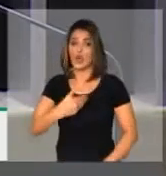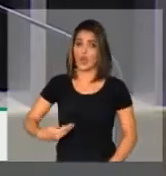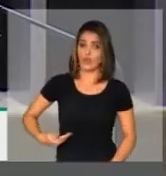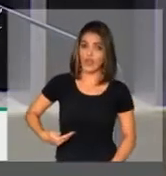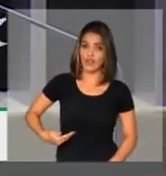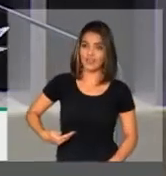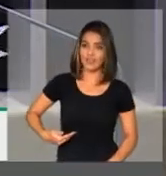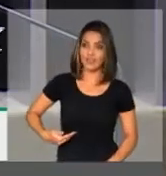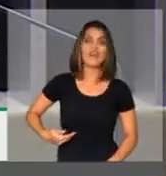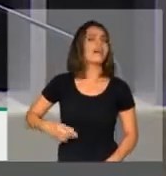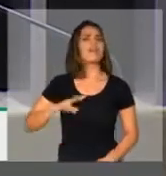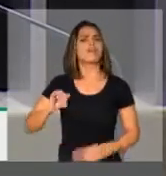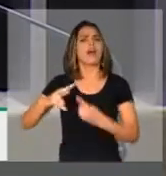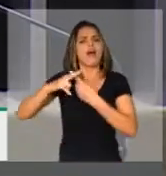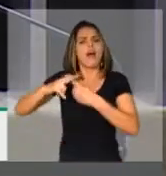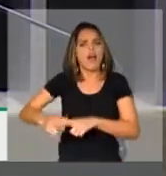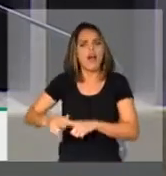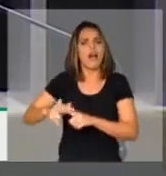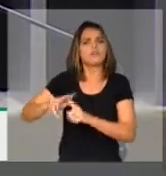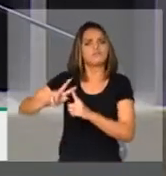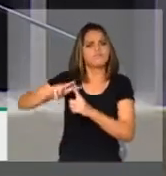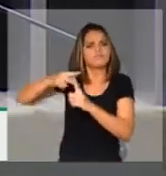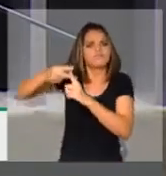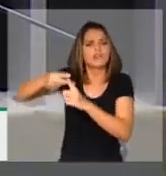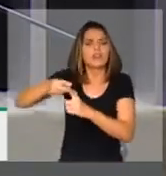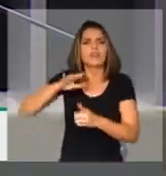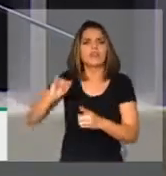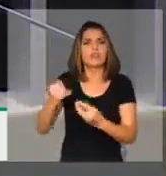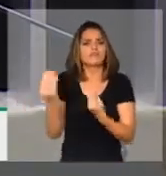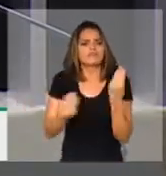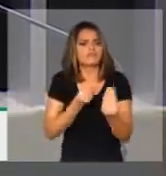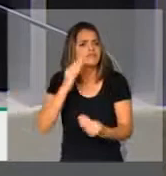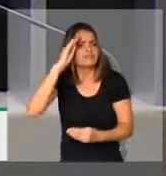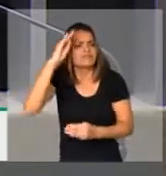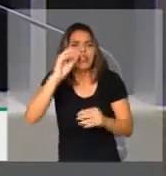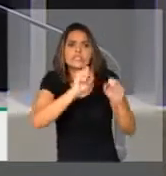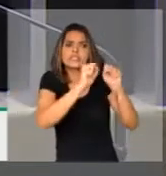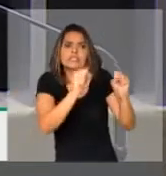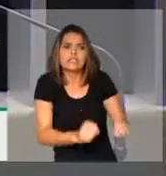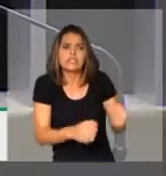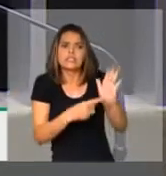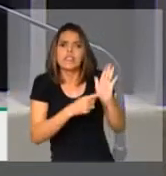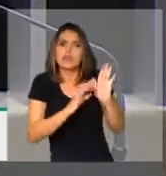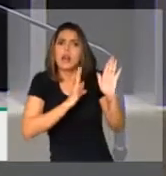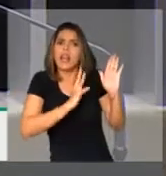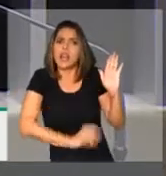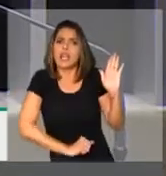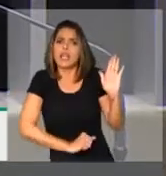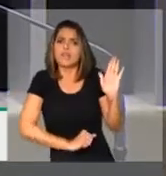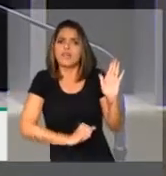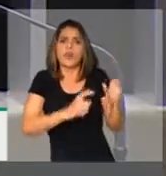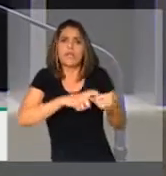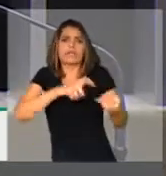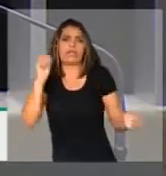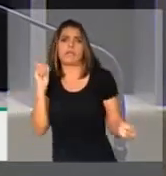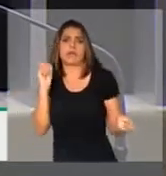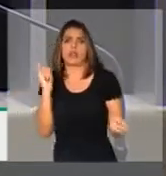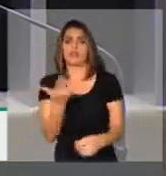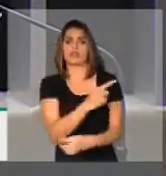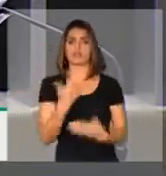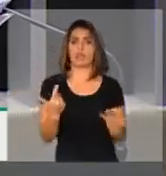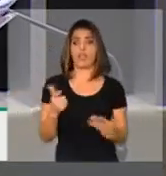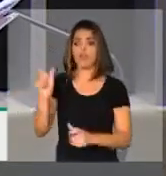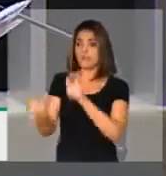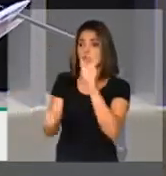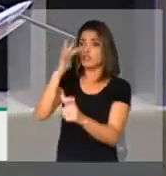que lhes será aplicado, e compromete a essência de um sistema de previdência, qual seja aquele que contribuiu